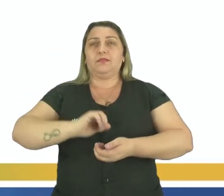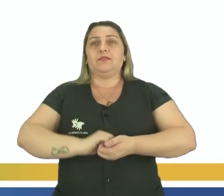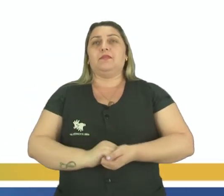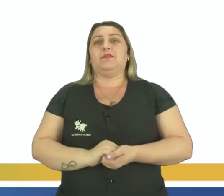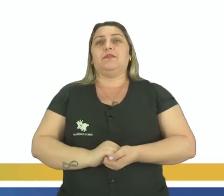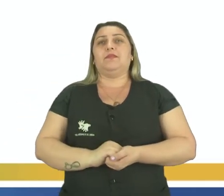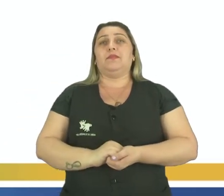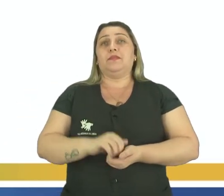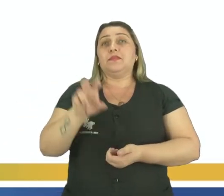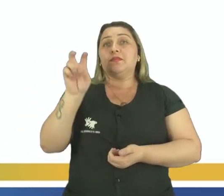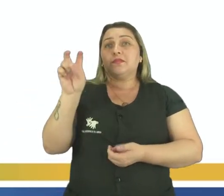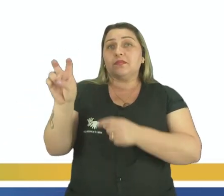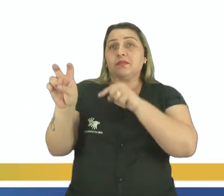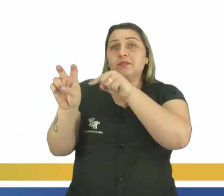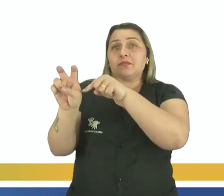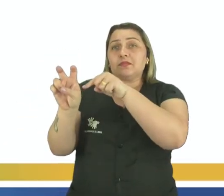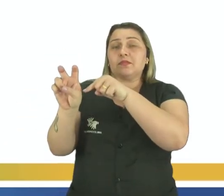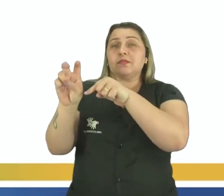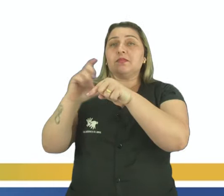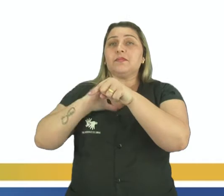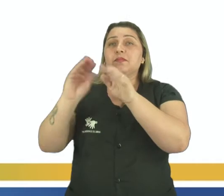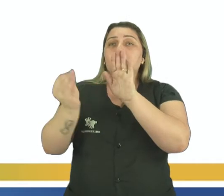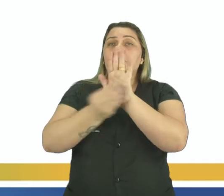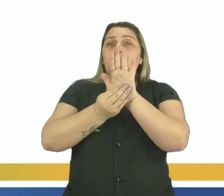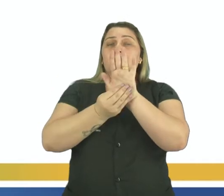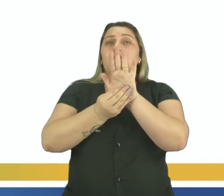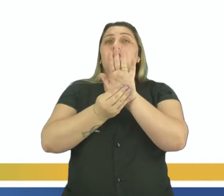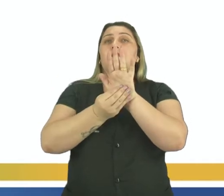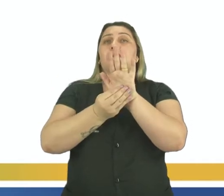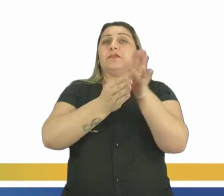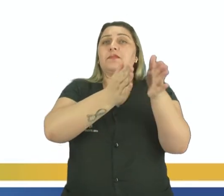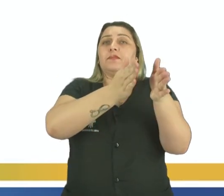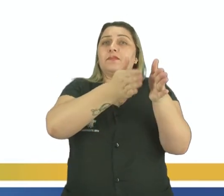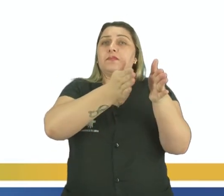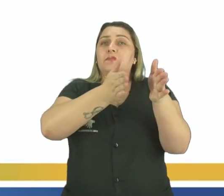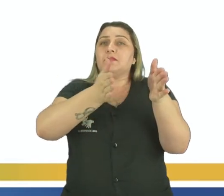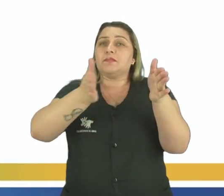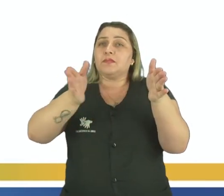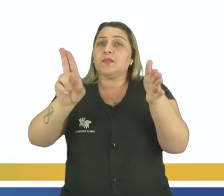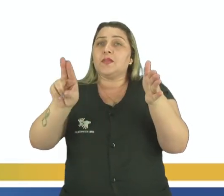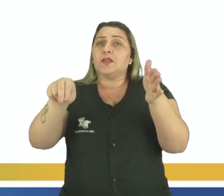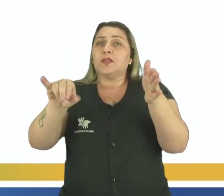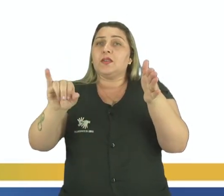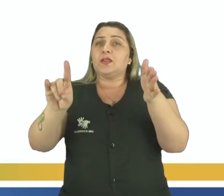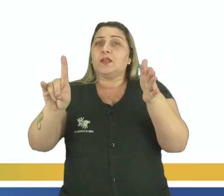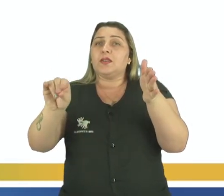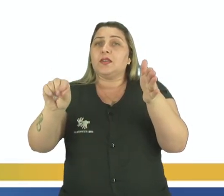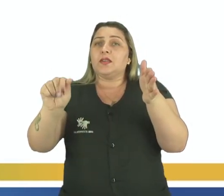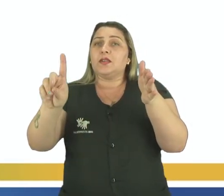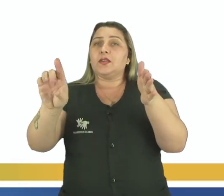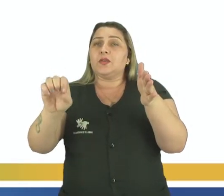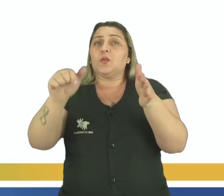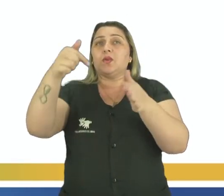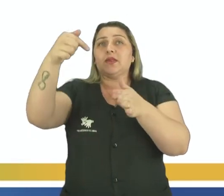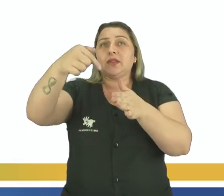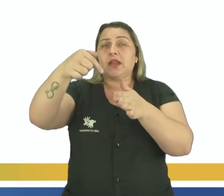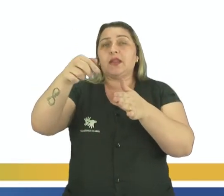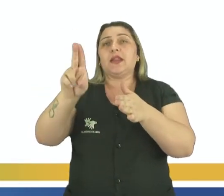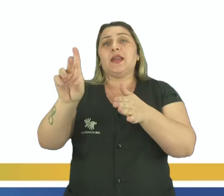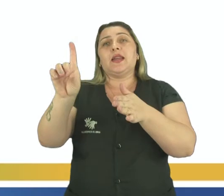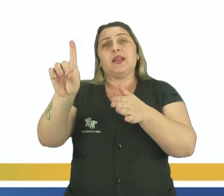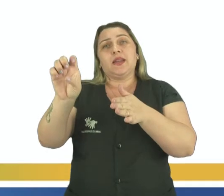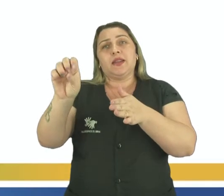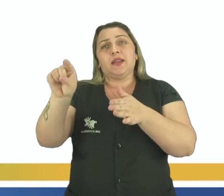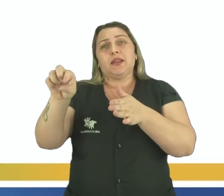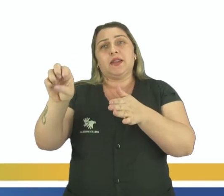1475. Então, o 5 eu vou ter que colocar na ordem das unidades. O 7 eu vou ter que colocar